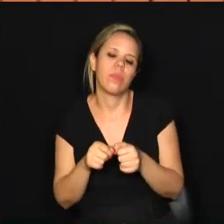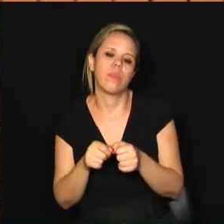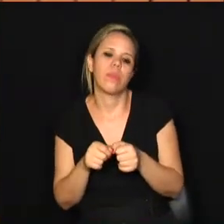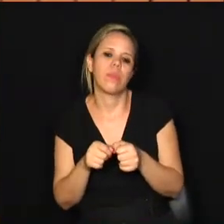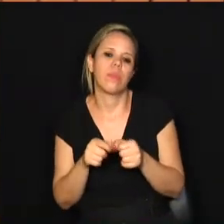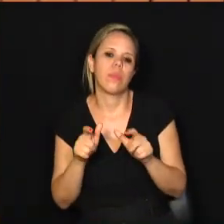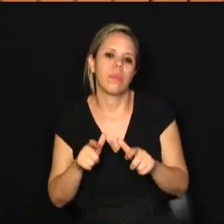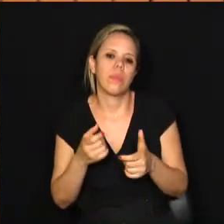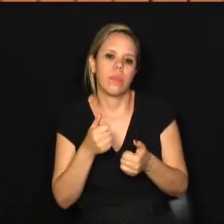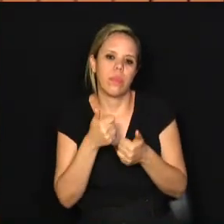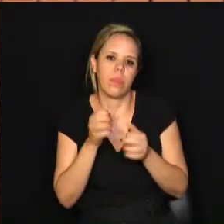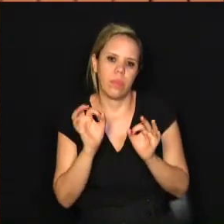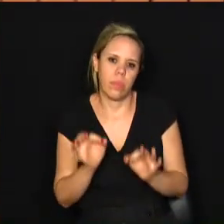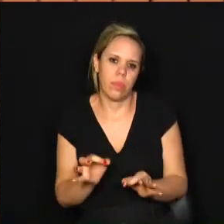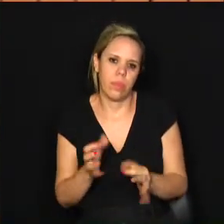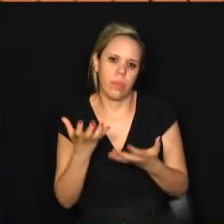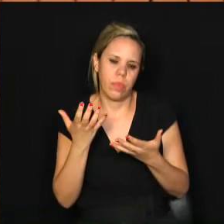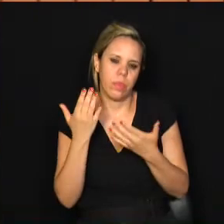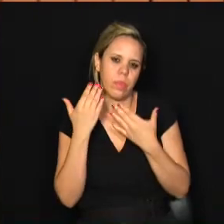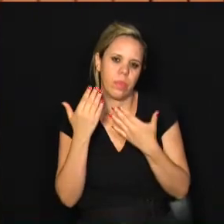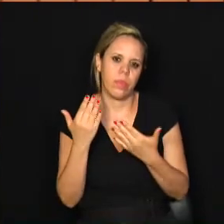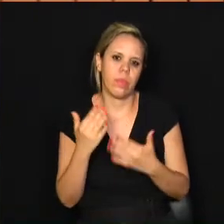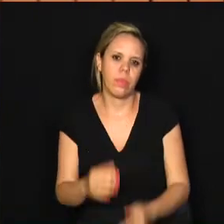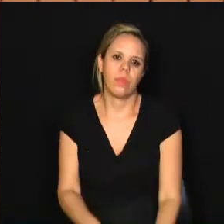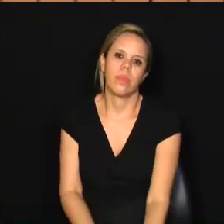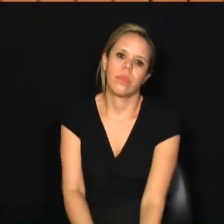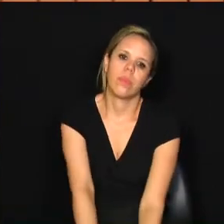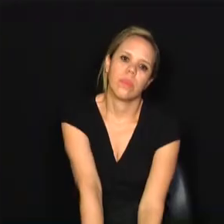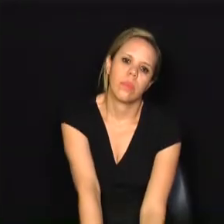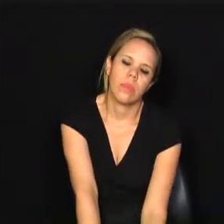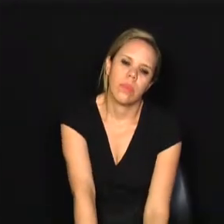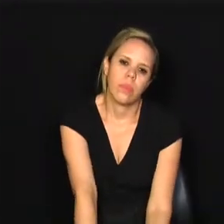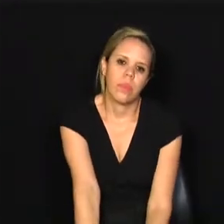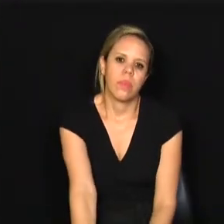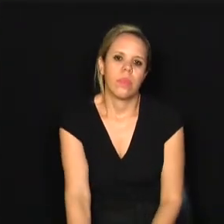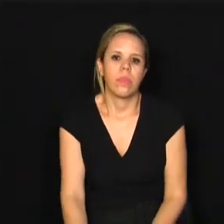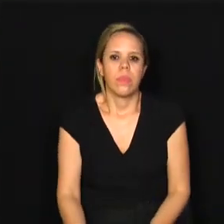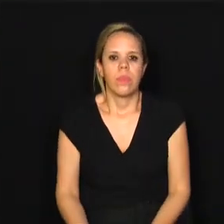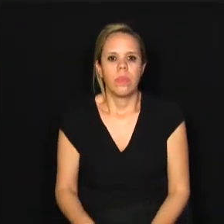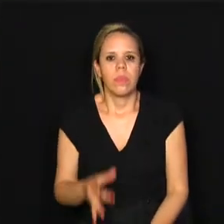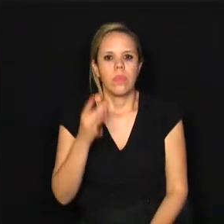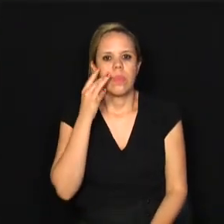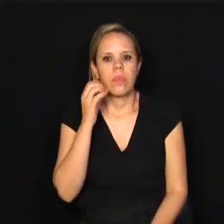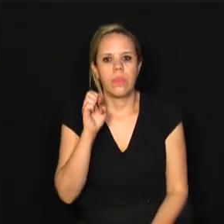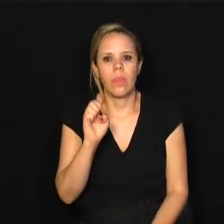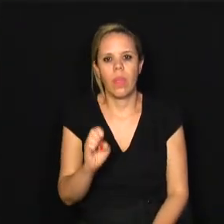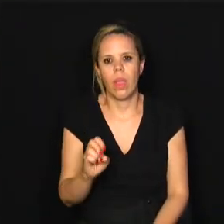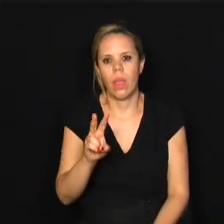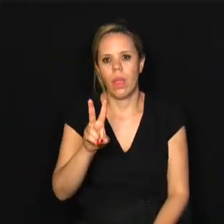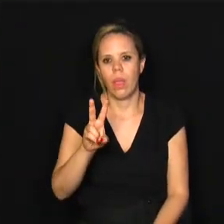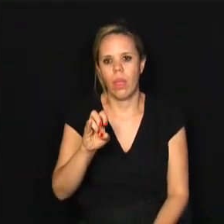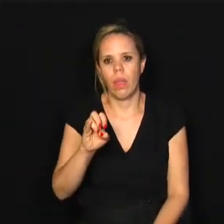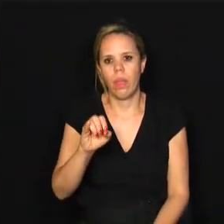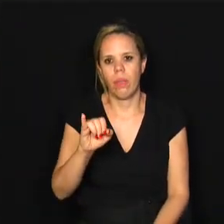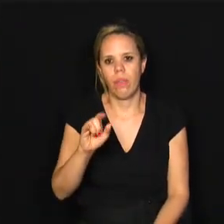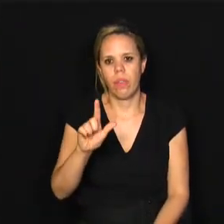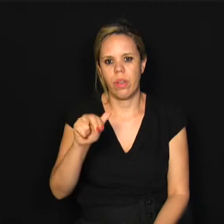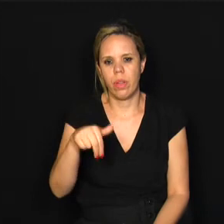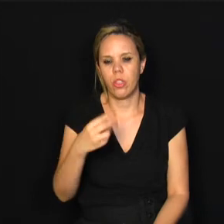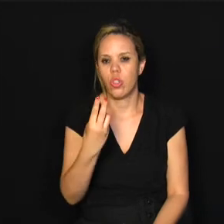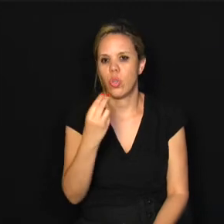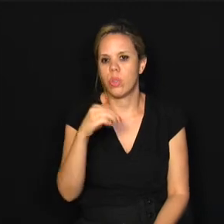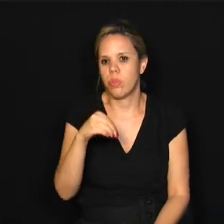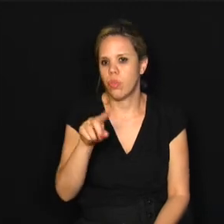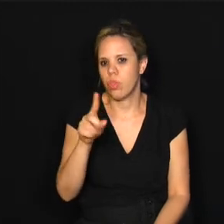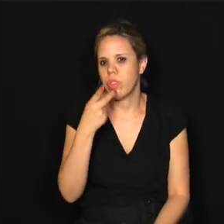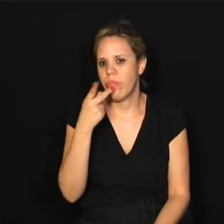espaço. Joia? Queria, então, também agradecer a presença da Evelyn e abrir aqui 2 minutinhos para que